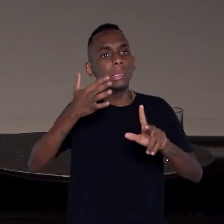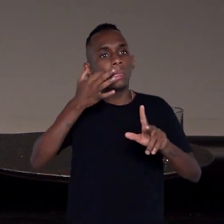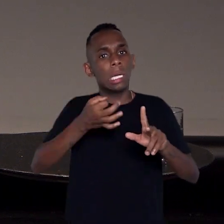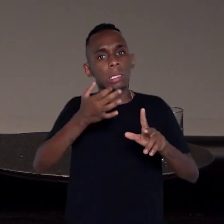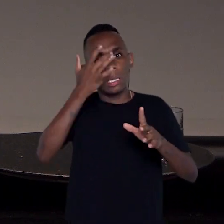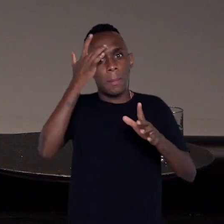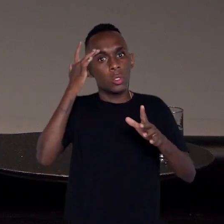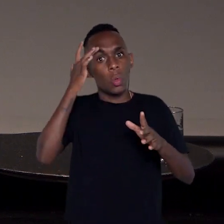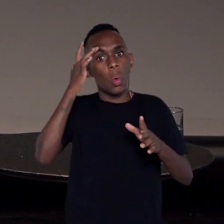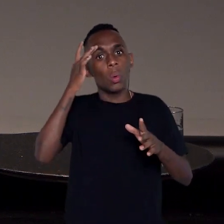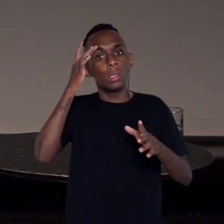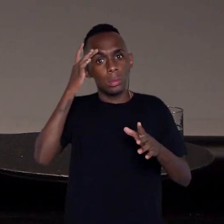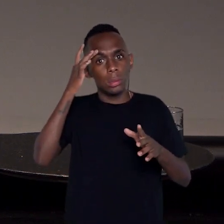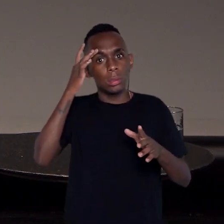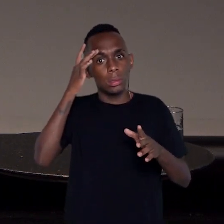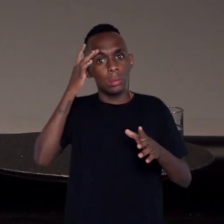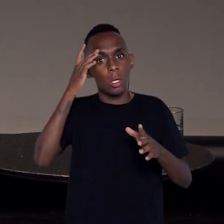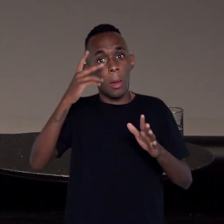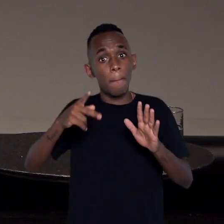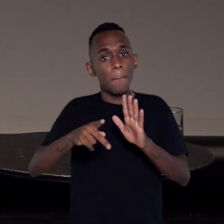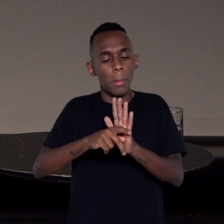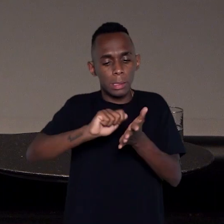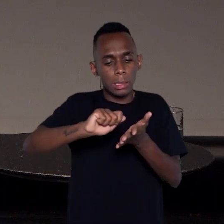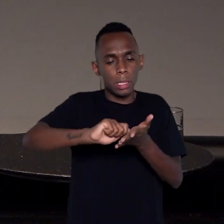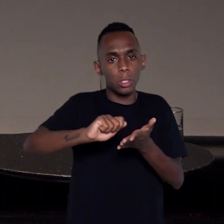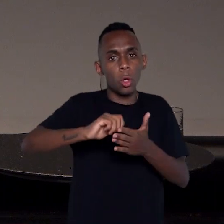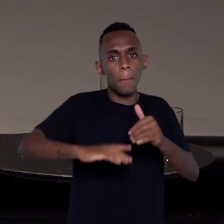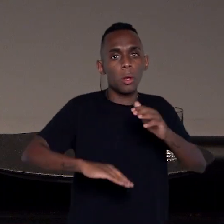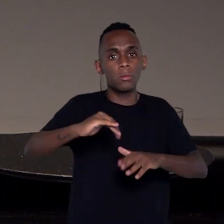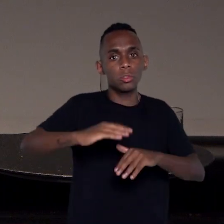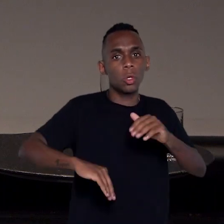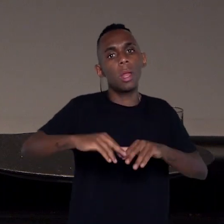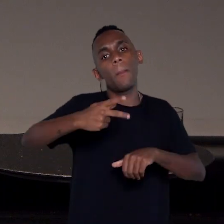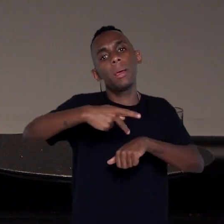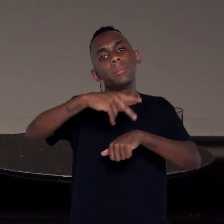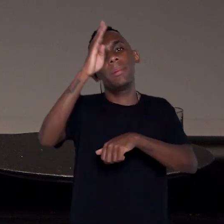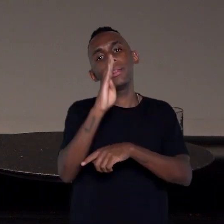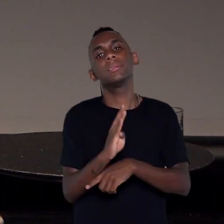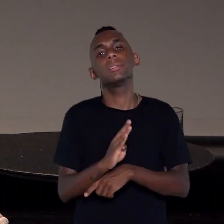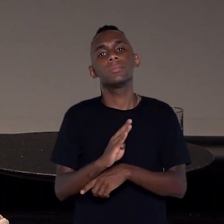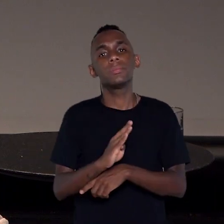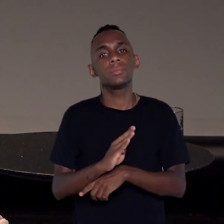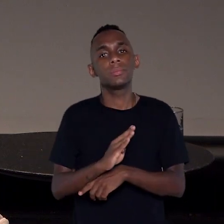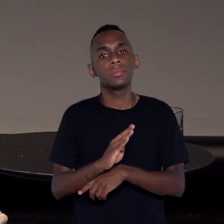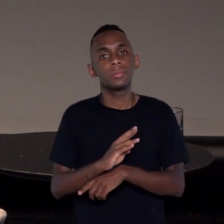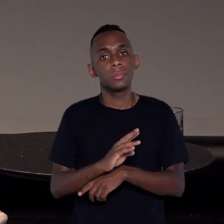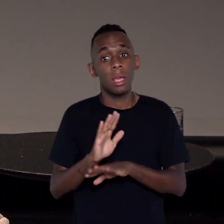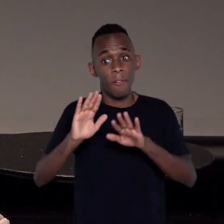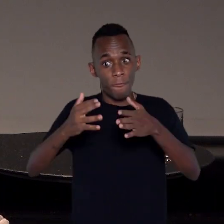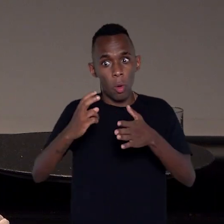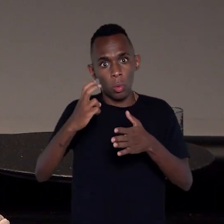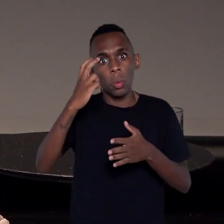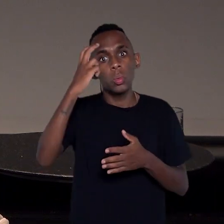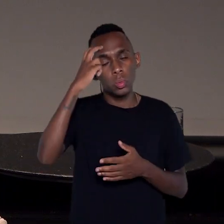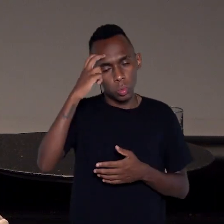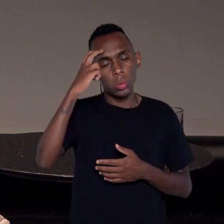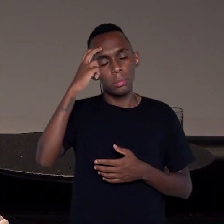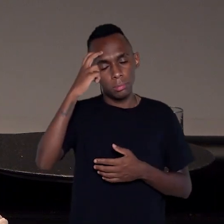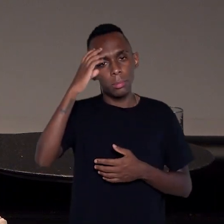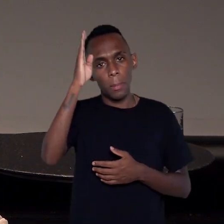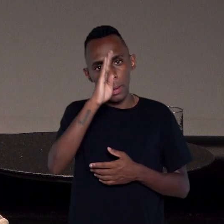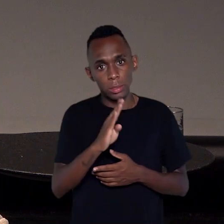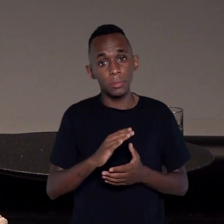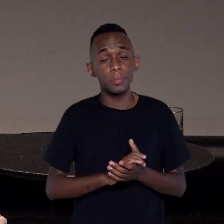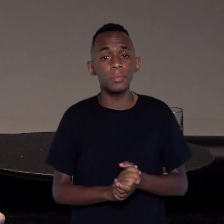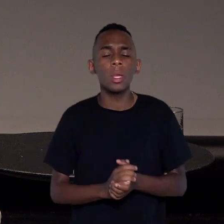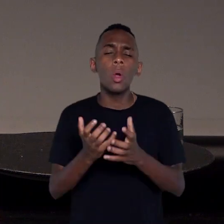interesse do público pelo autor nacional. Isso eu falo em nome da cultura brasileira, não só por mim. Bem, feito